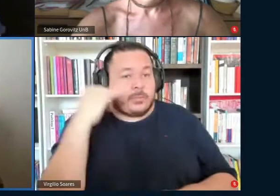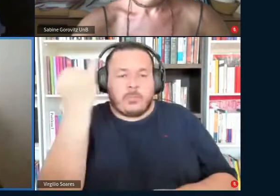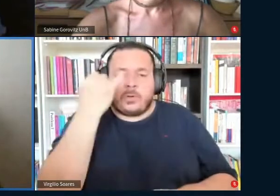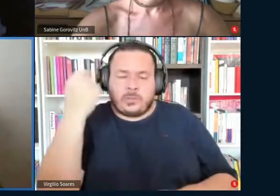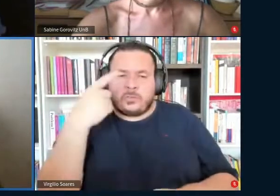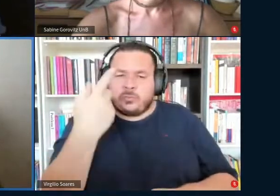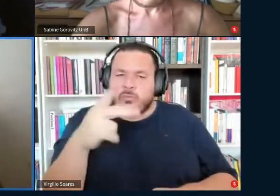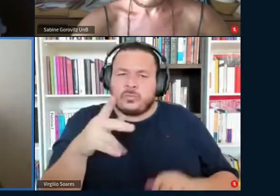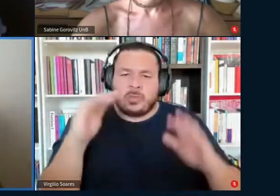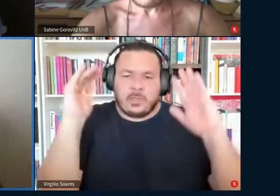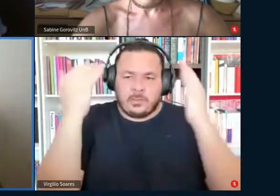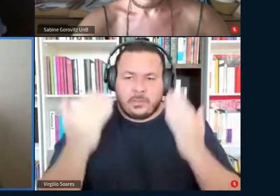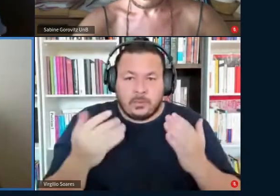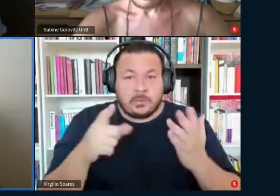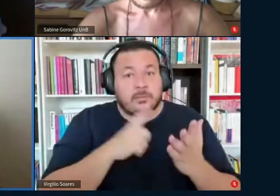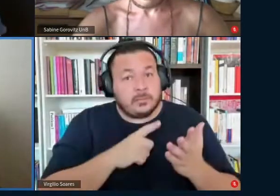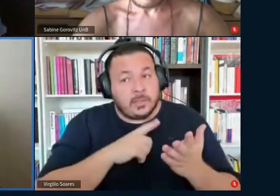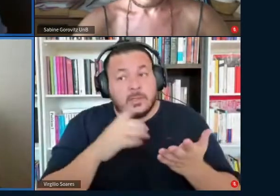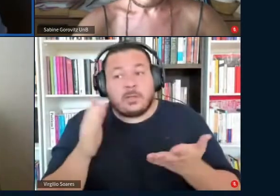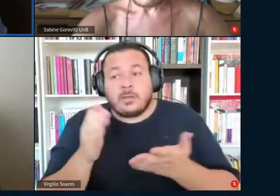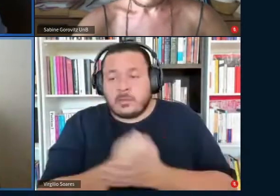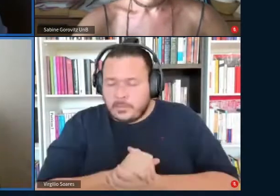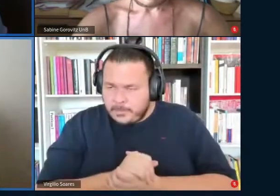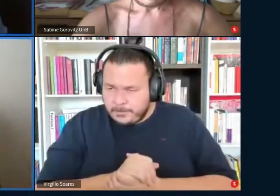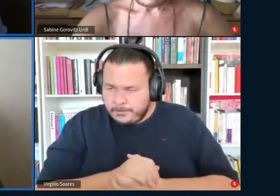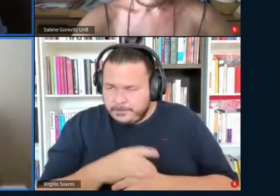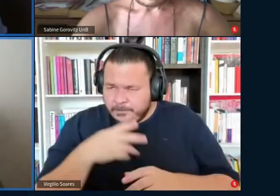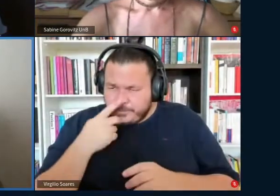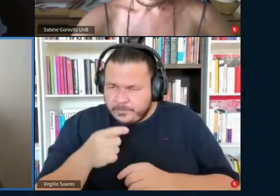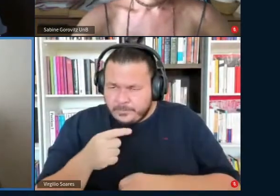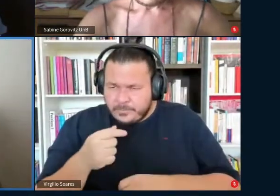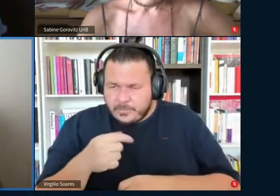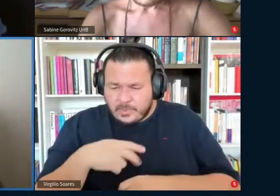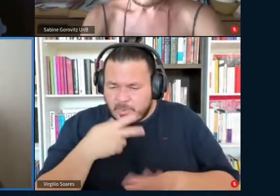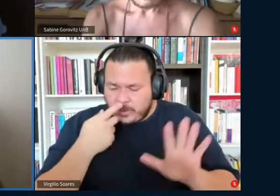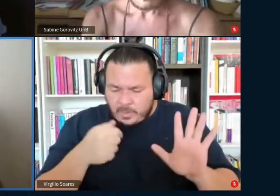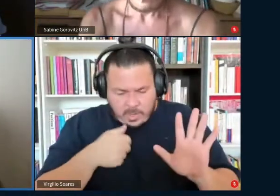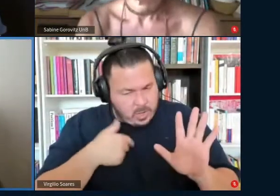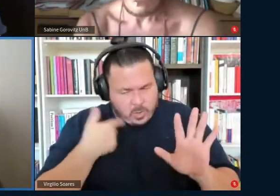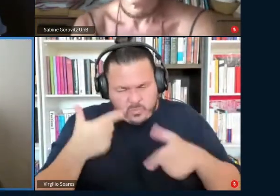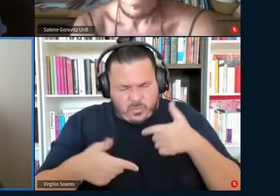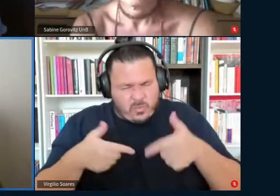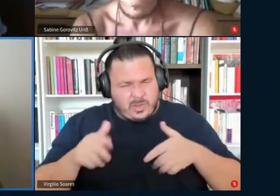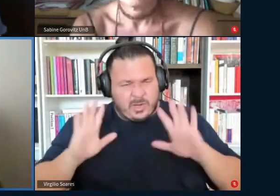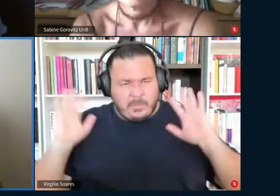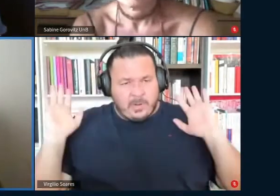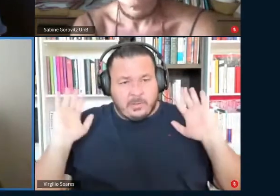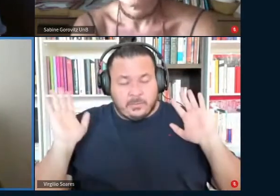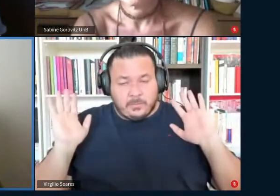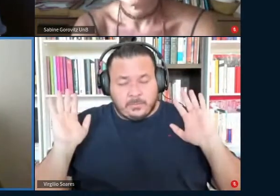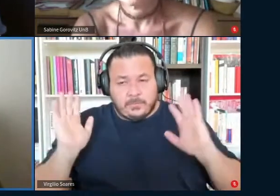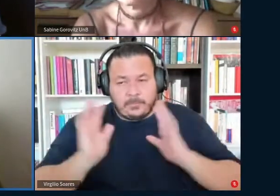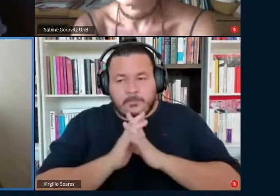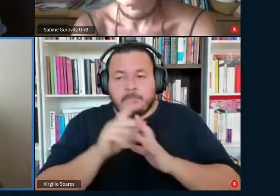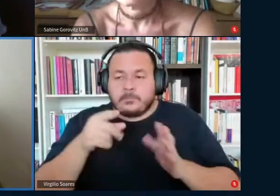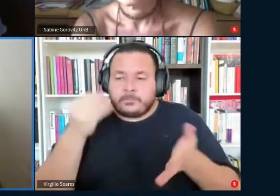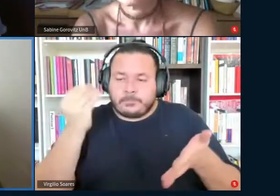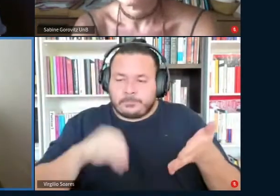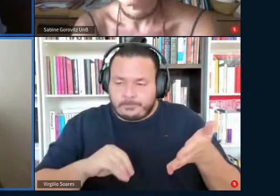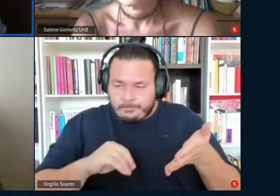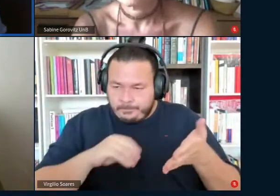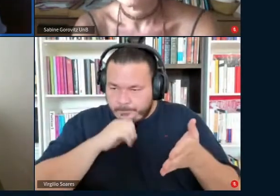você fala assim, tem questões, aí você diz assim, eu não vou trabalhar isso, deixa eu até ver aqui onde você